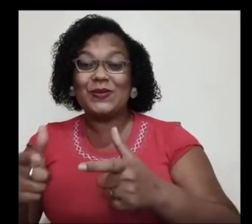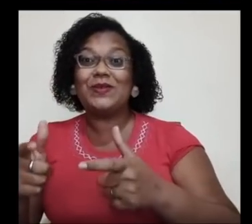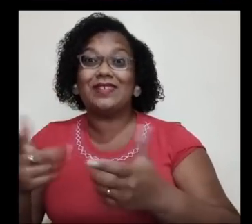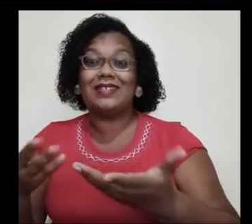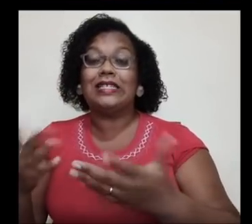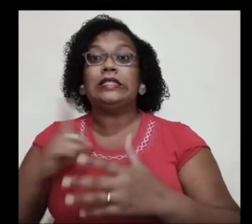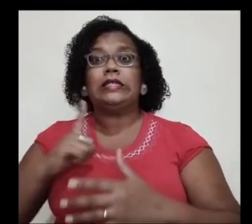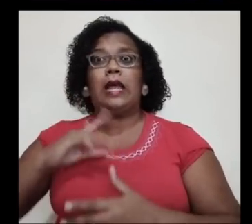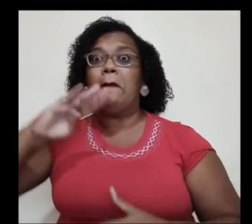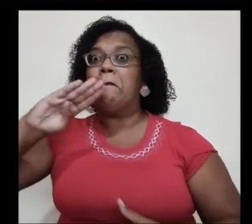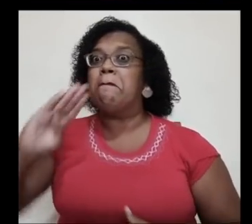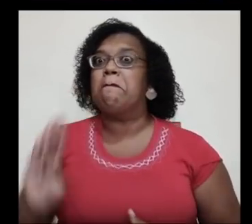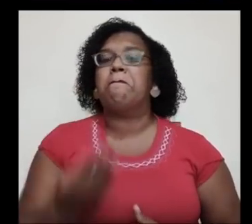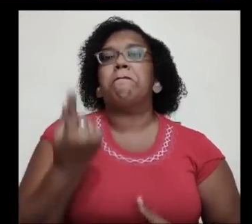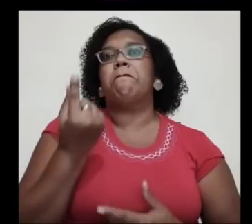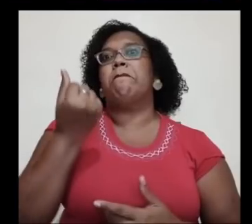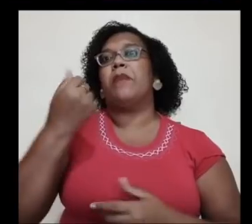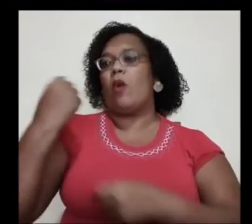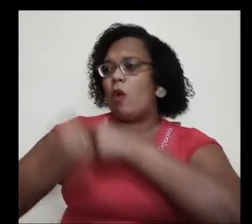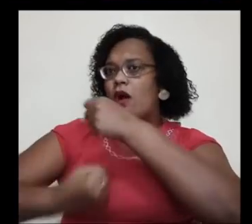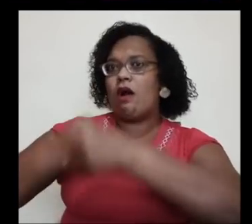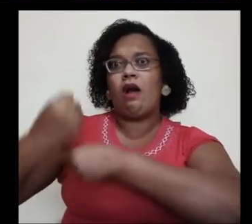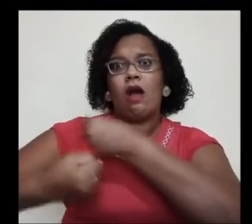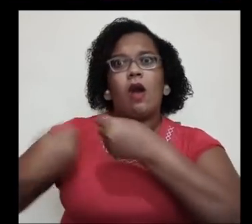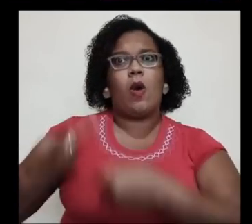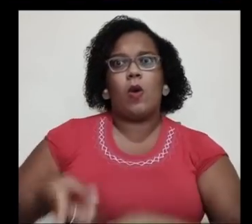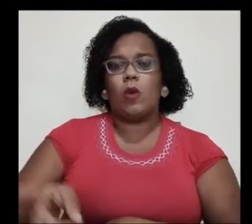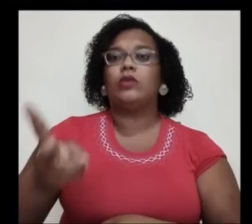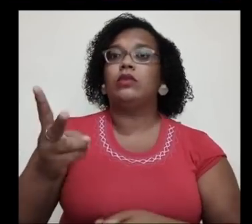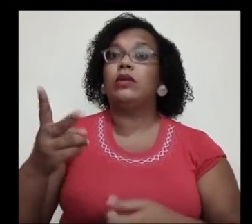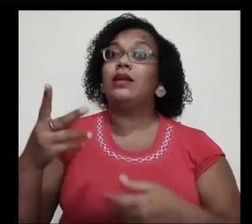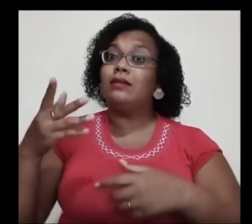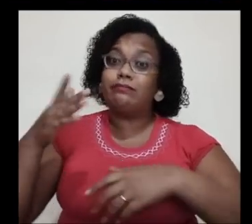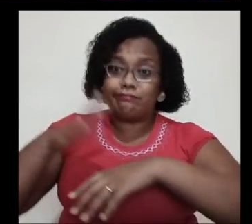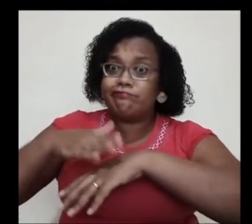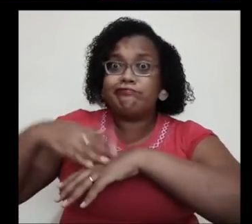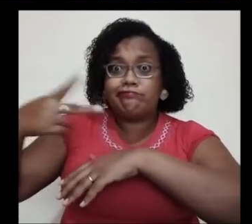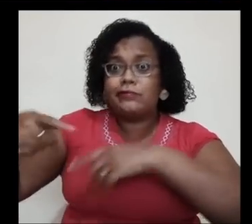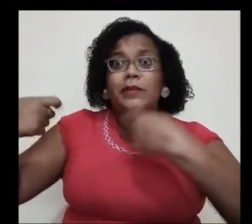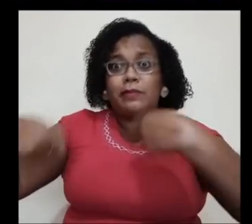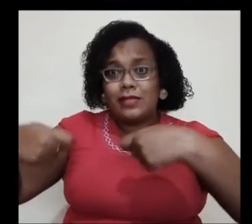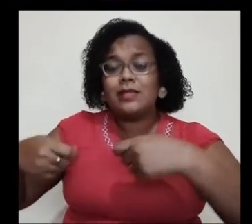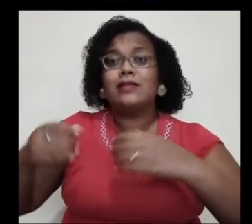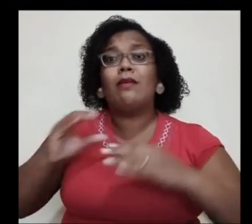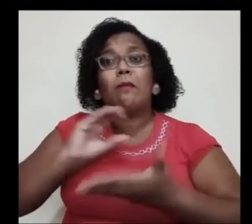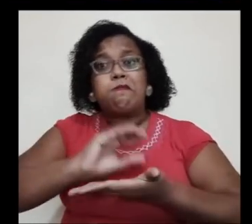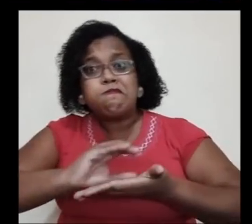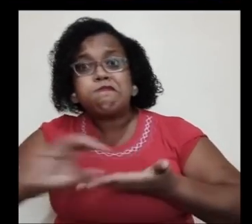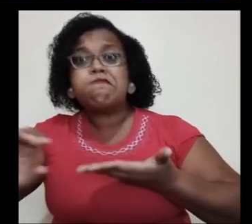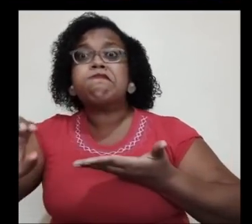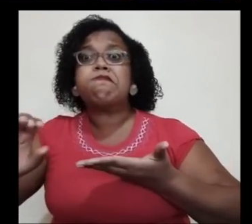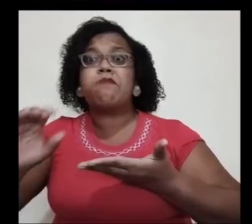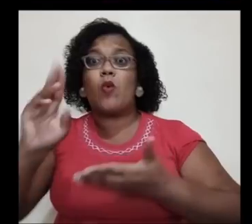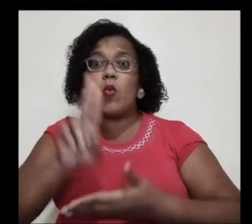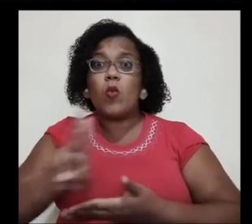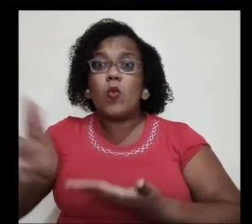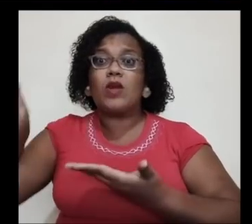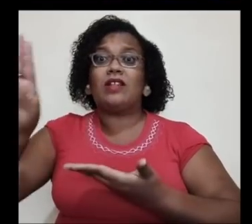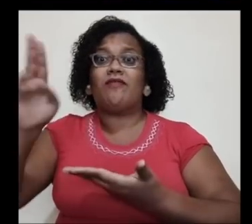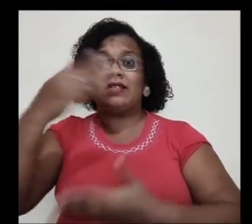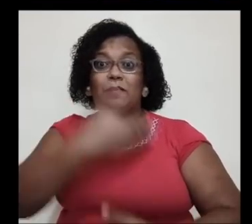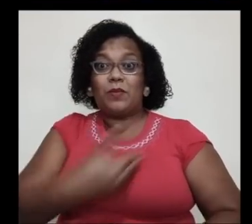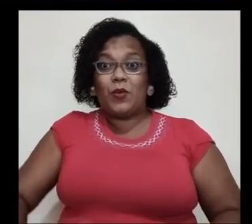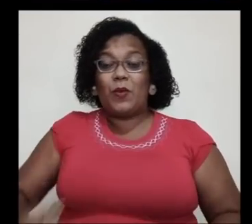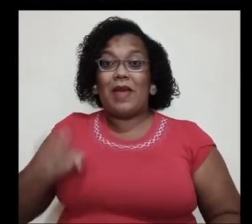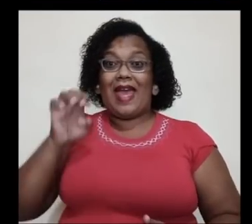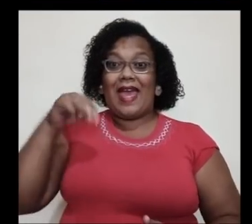muito da contribuição decisiva das universidades públicas, da Embrapa, e resultados científicos, como o processo de fixação do nitrogênio